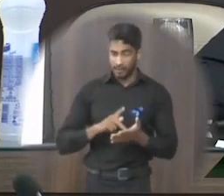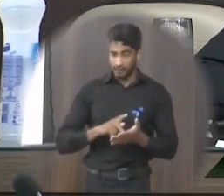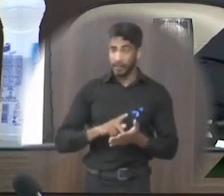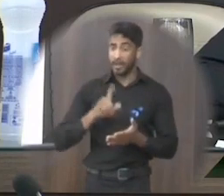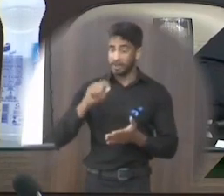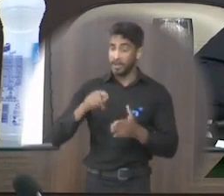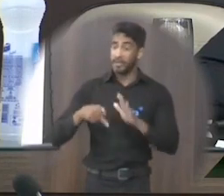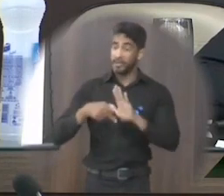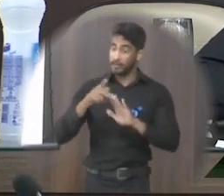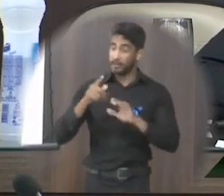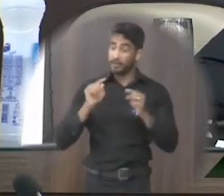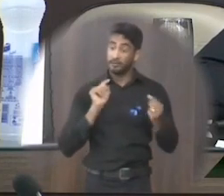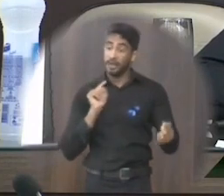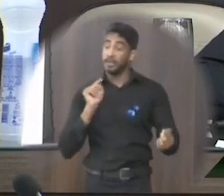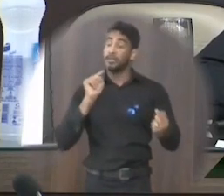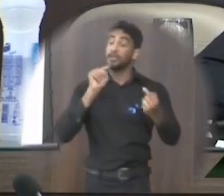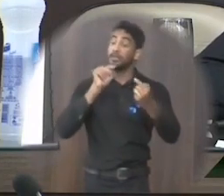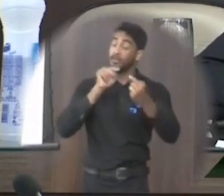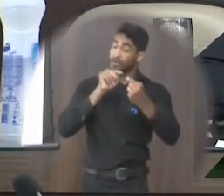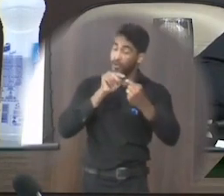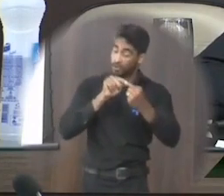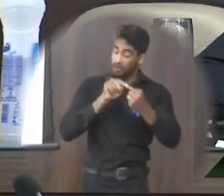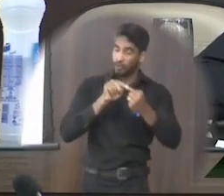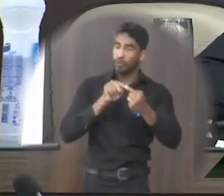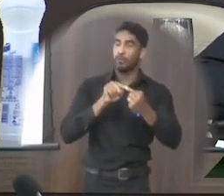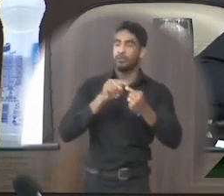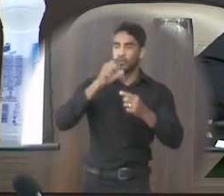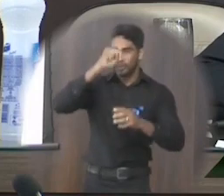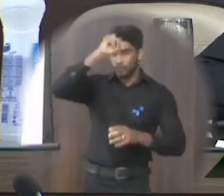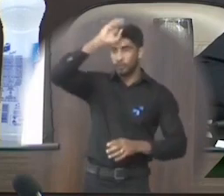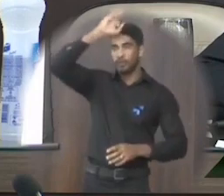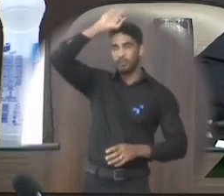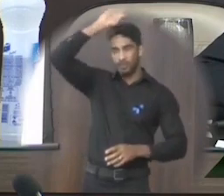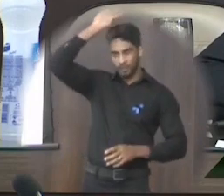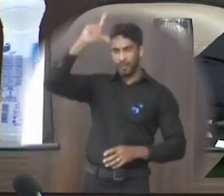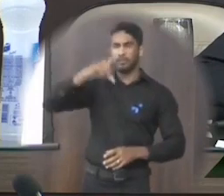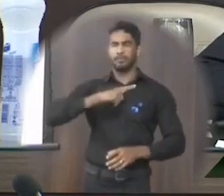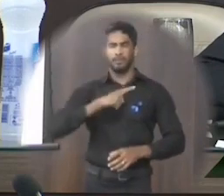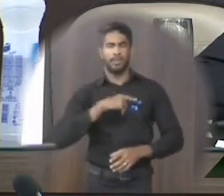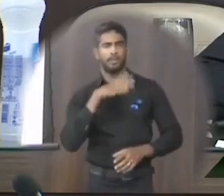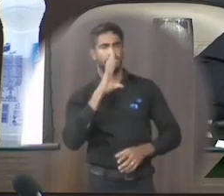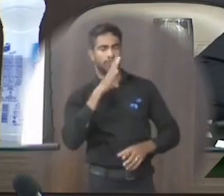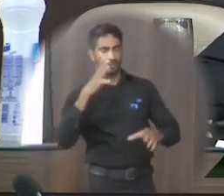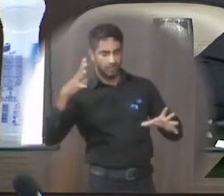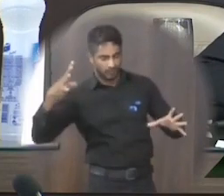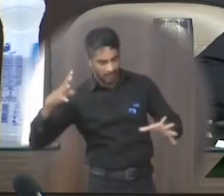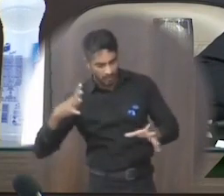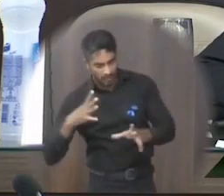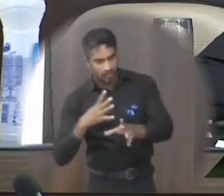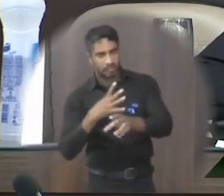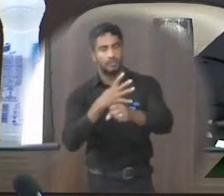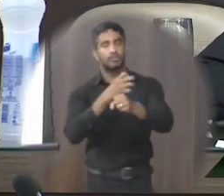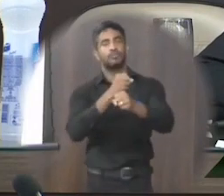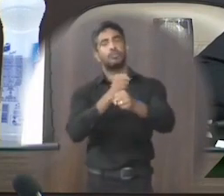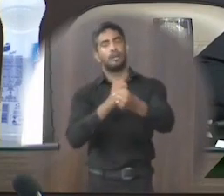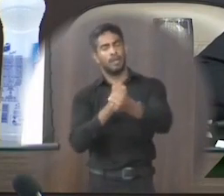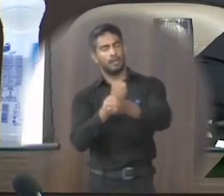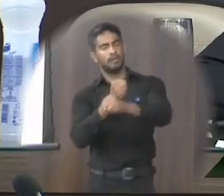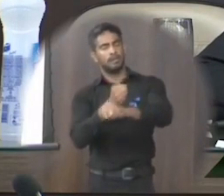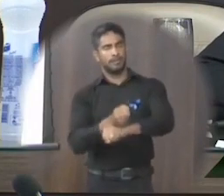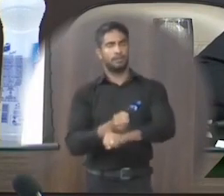ele vai muito de encontro, né? Sim. Aquilo que o Corpo de Bombeiros já tem lá disponível. Então a gente vai somar esforços para